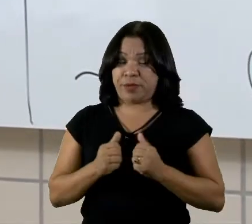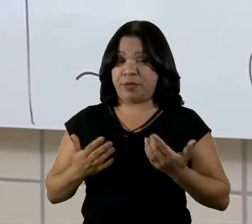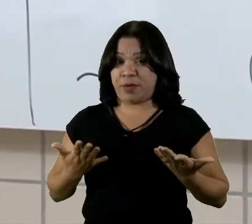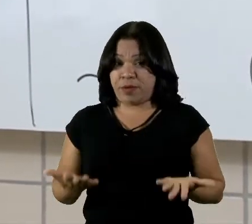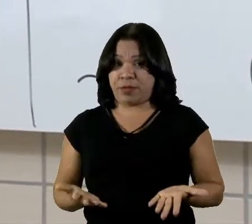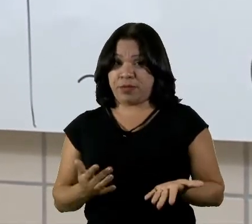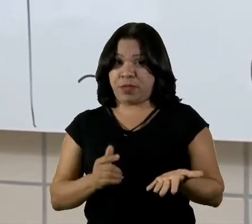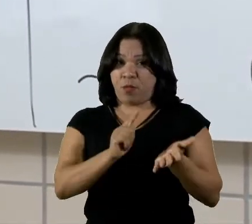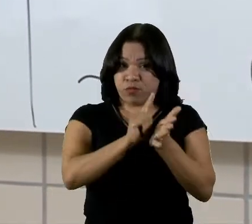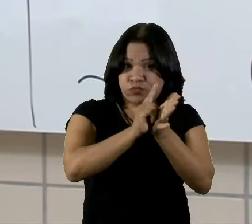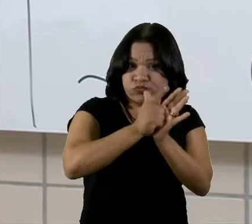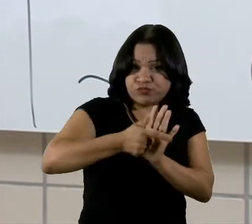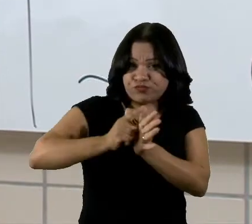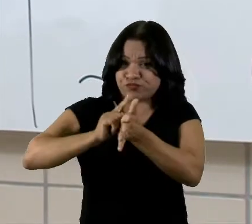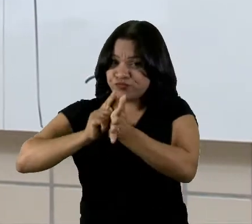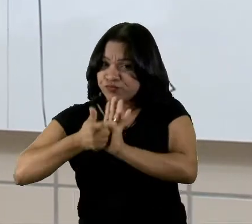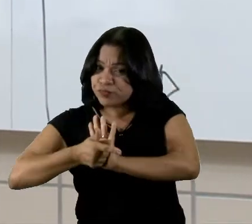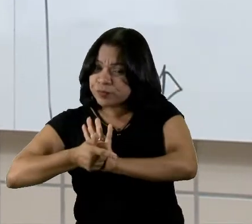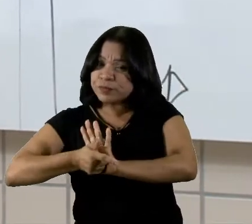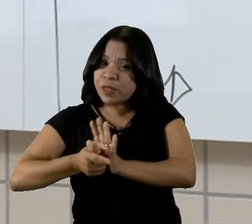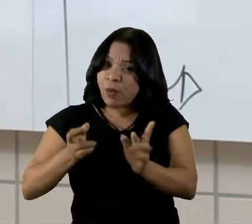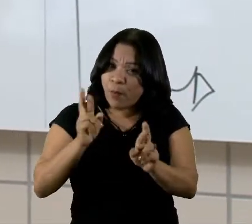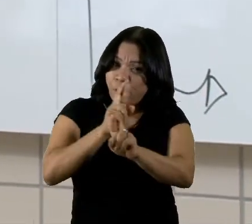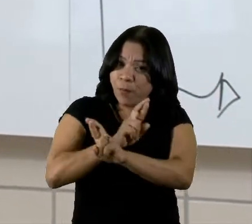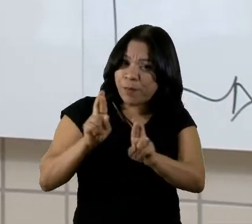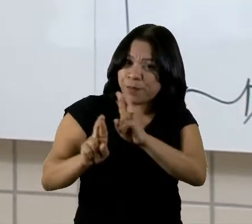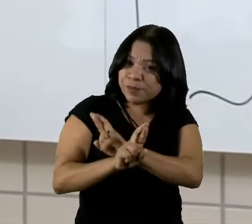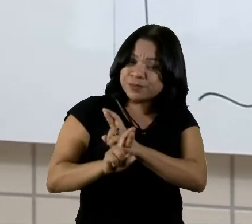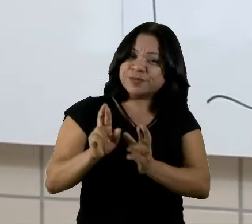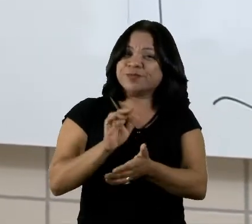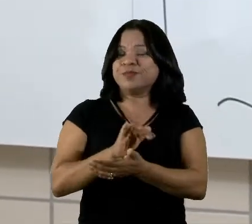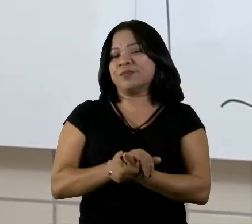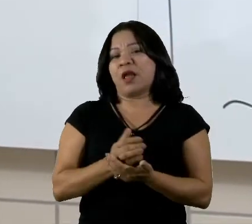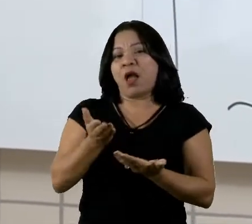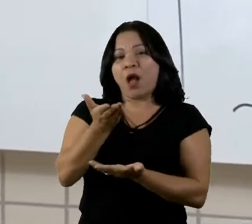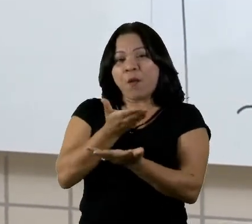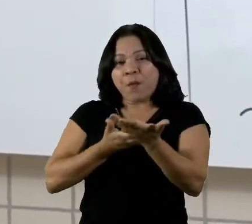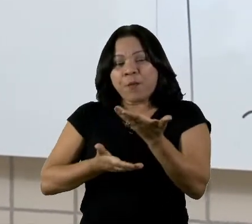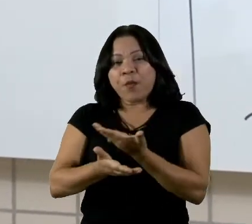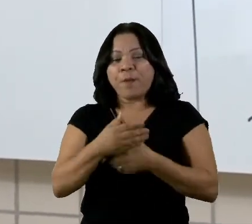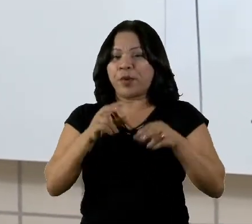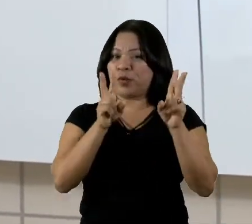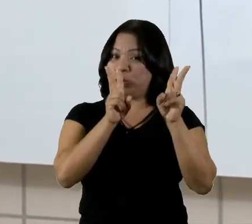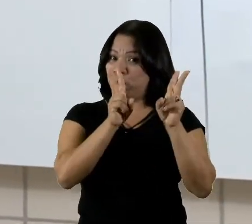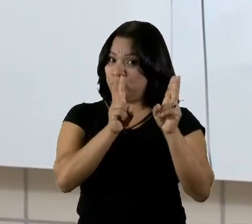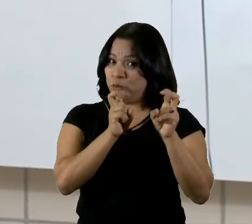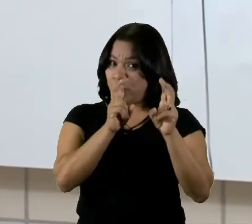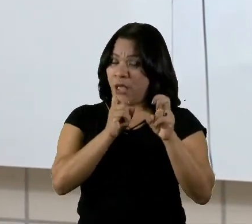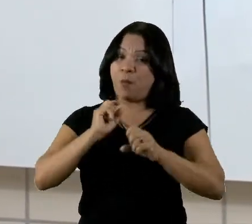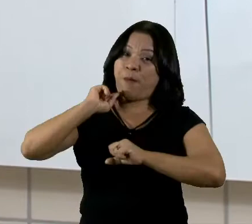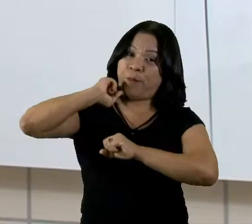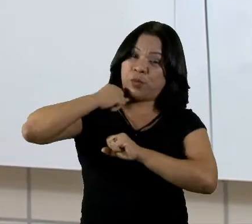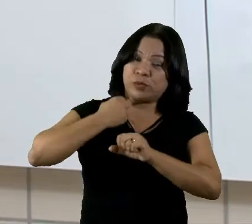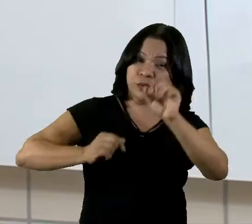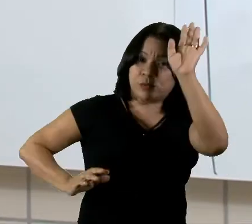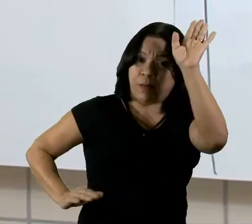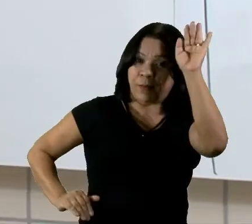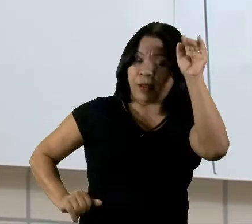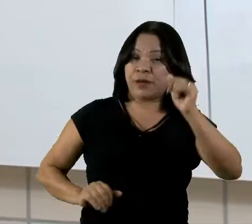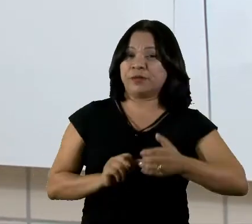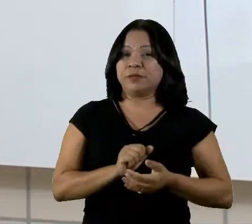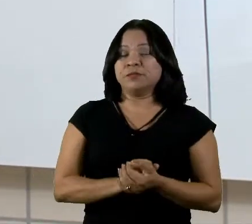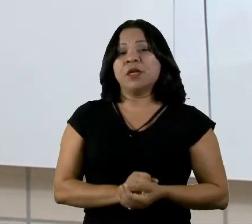gêneros textuais, eles se relacionaram por meio desse tema, da poluição das praias. E isso